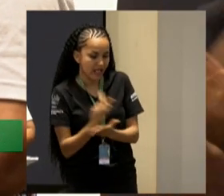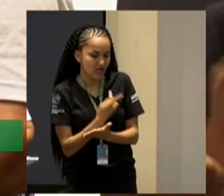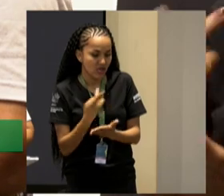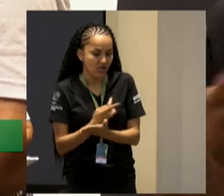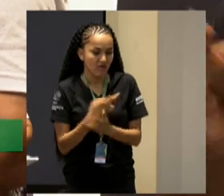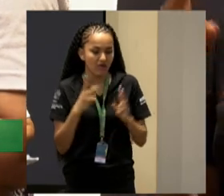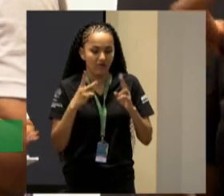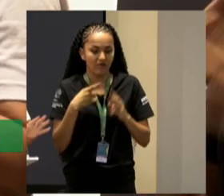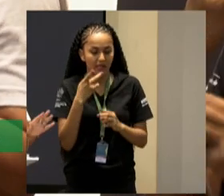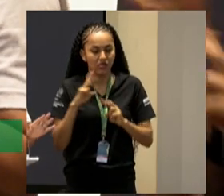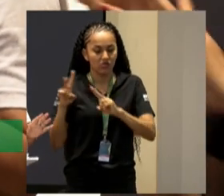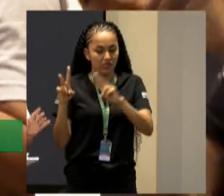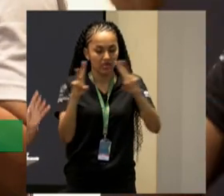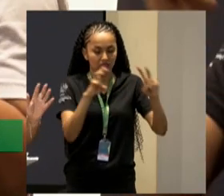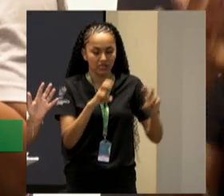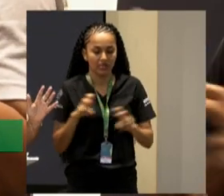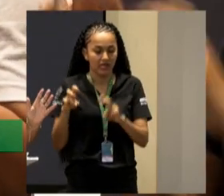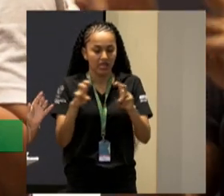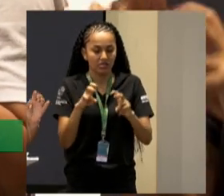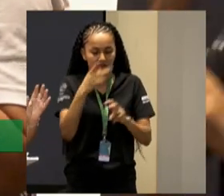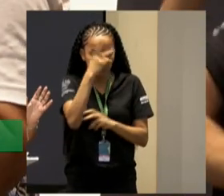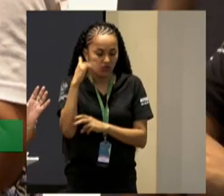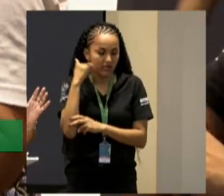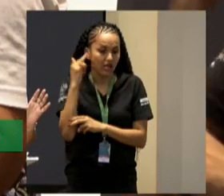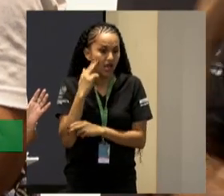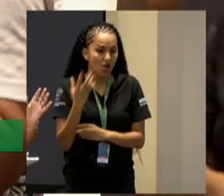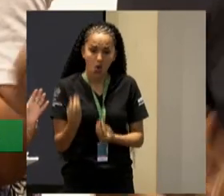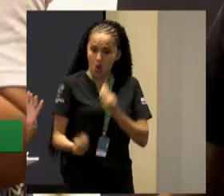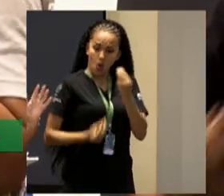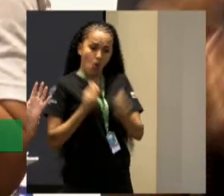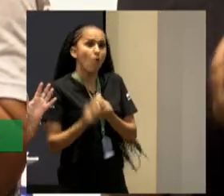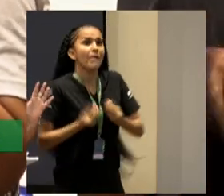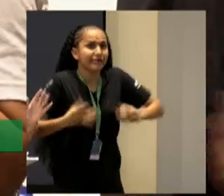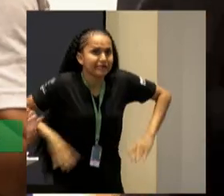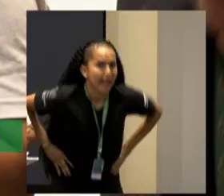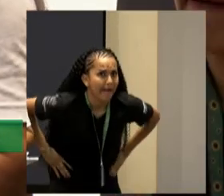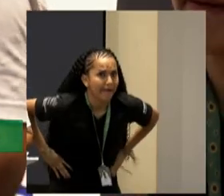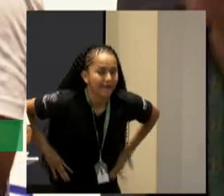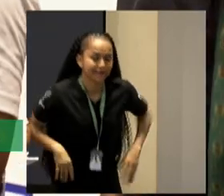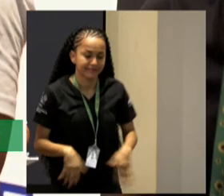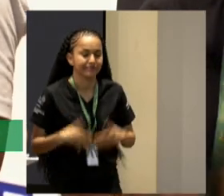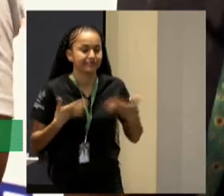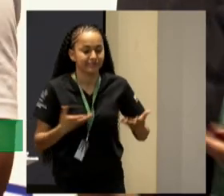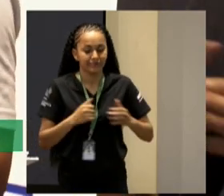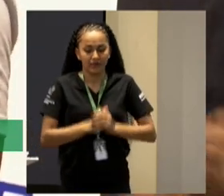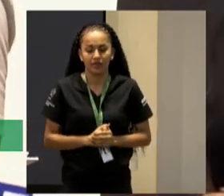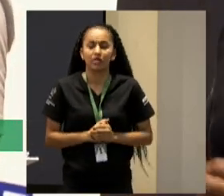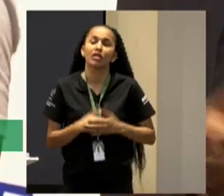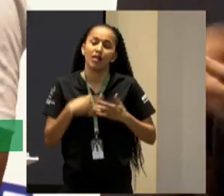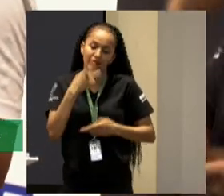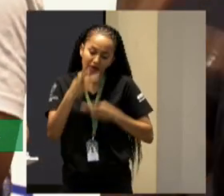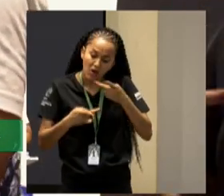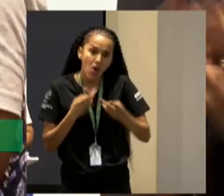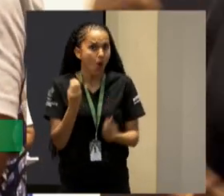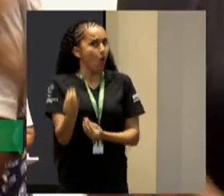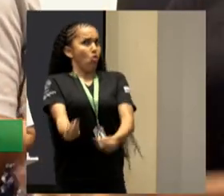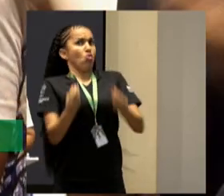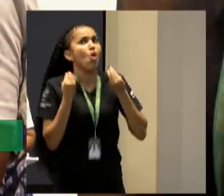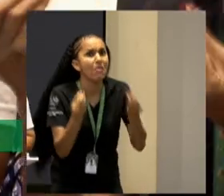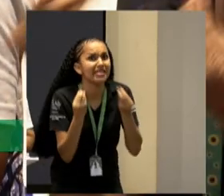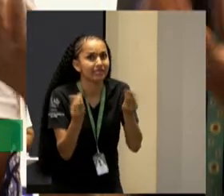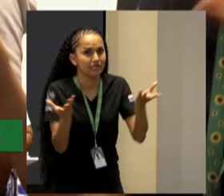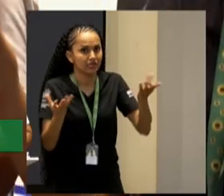lembro dela. Ela tem umas expressões que, de vez em quando, ela... Como assim? Ela regala os olhos e fala assim. E ela disse, como